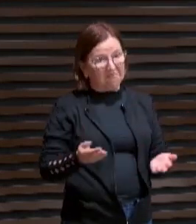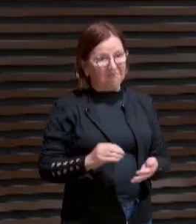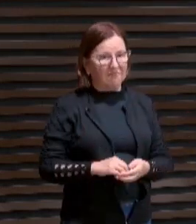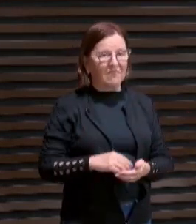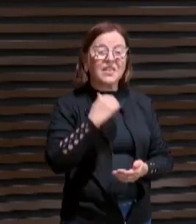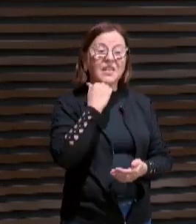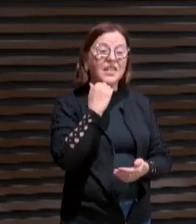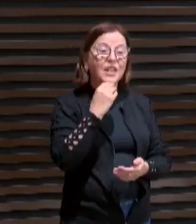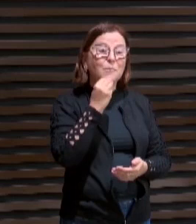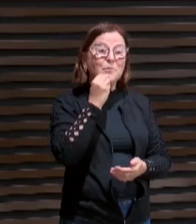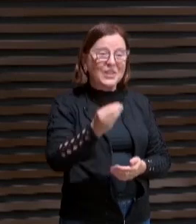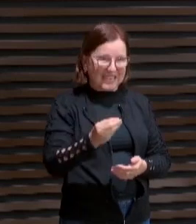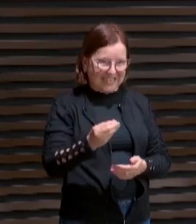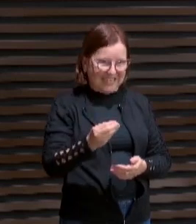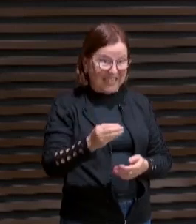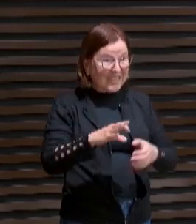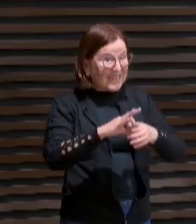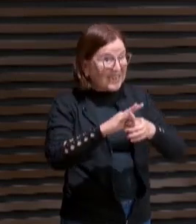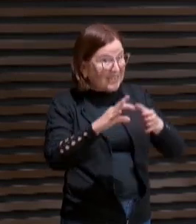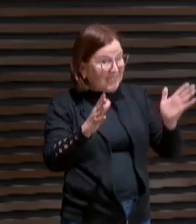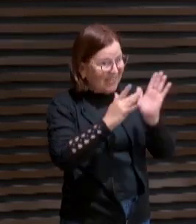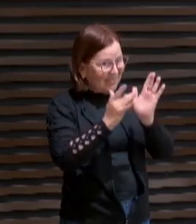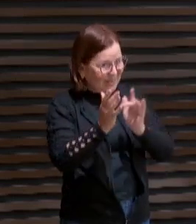Ninguém podia tirar Jesus daquele caminho.